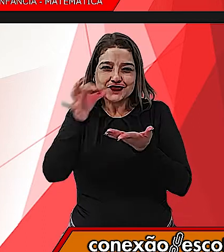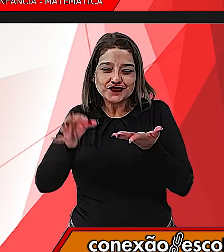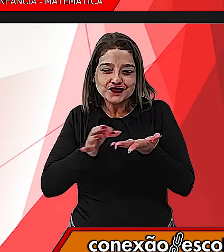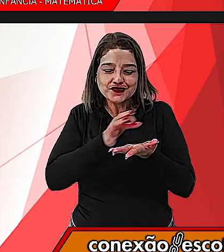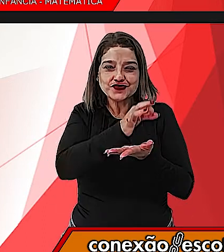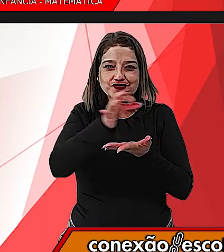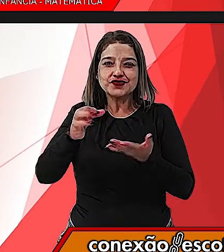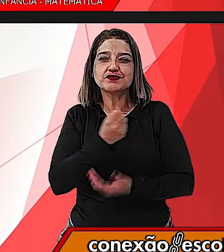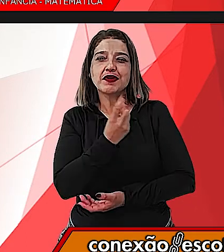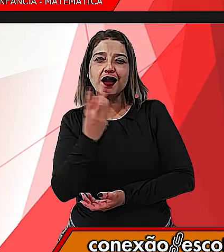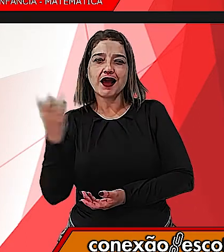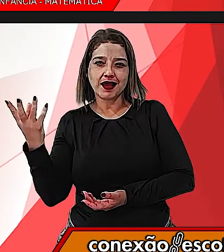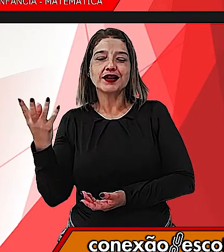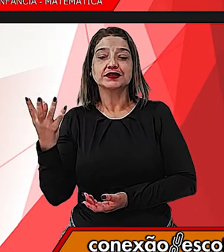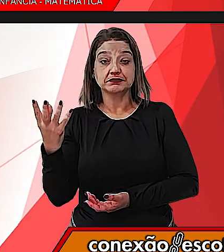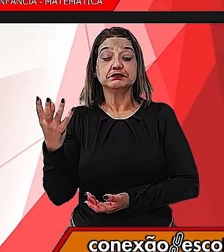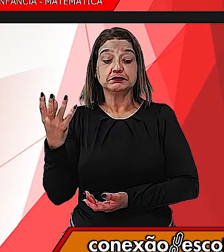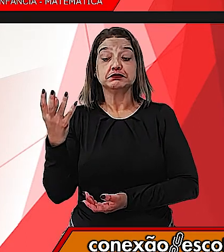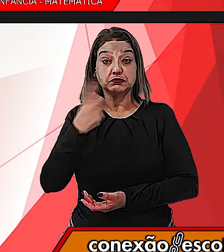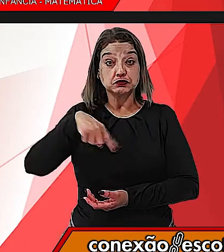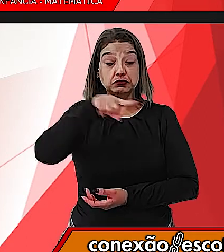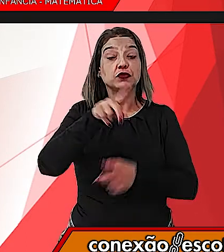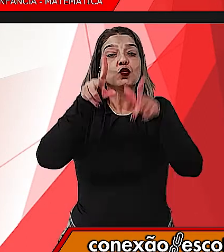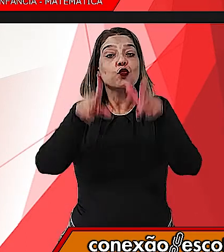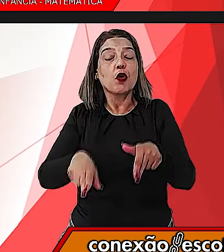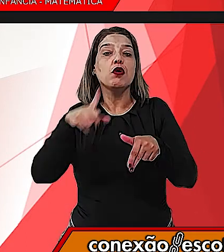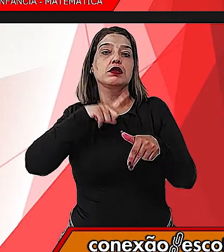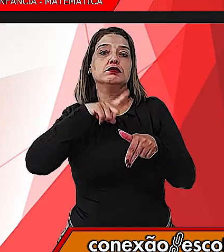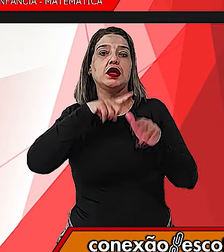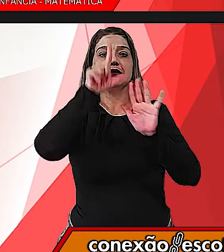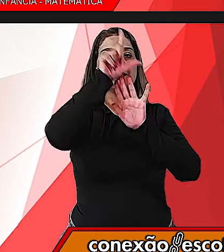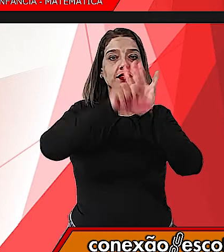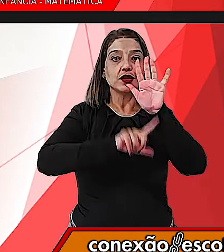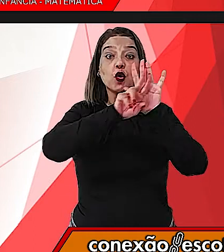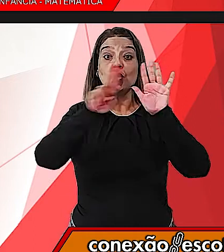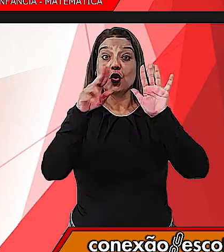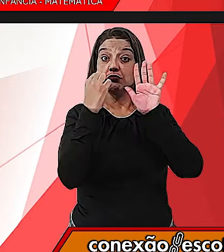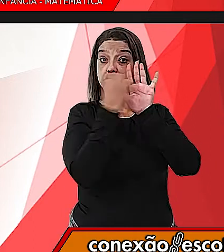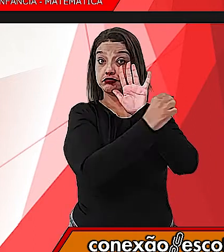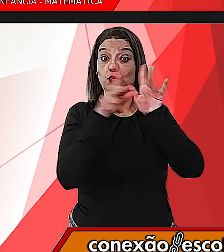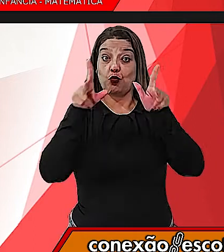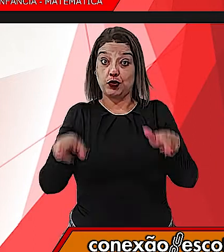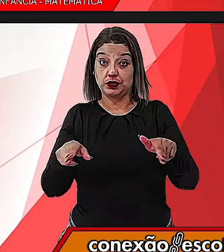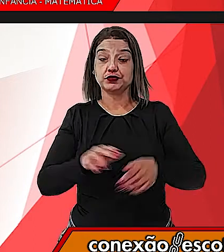redondas, né? Muitas fichinhas com os mesmos produtos que estão na lista.